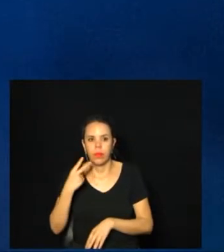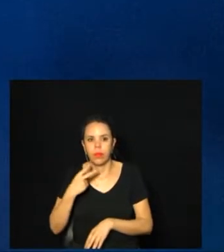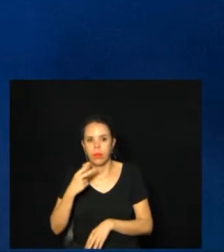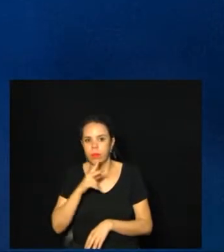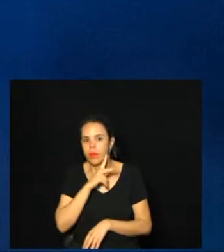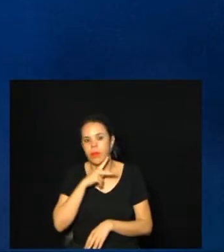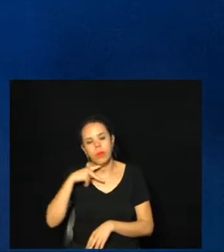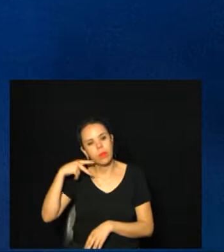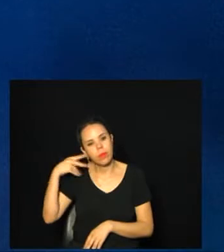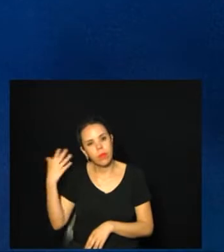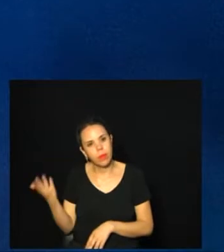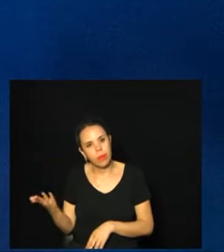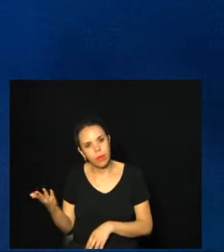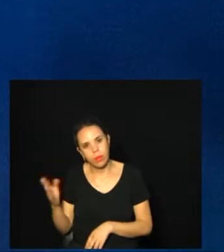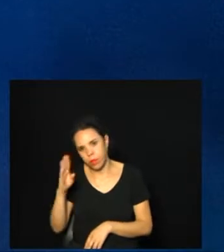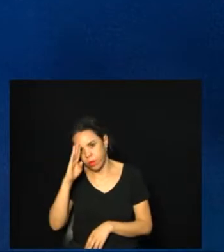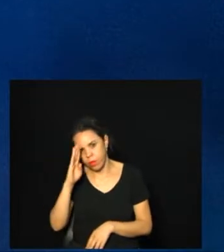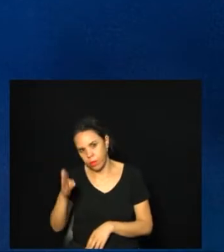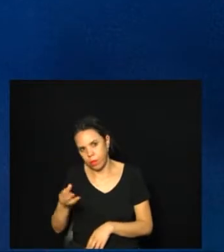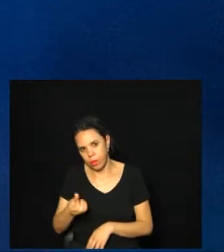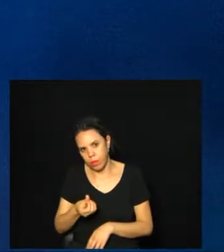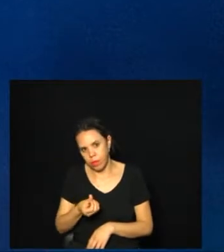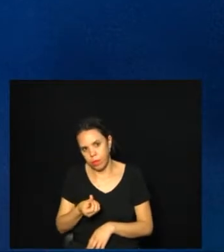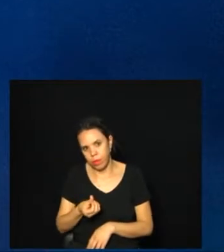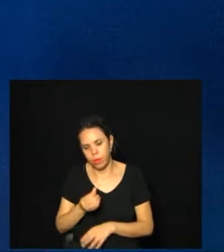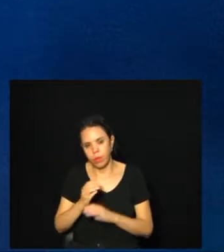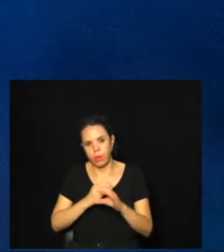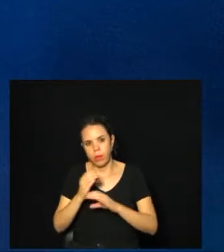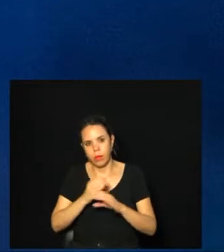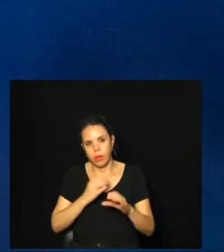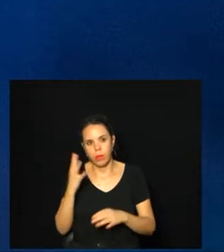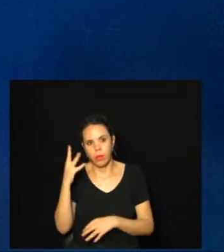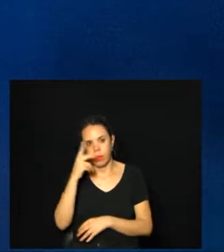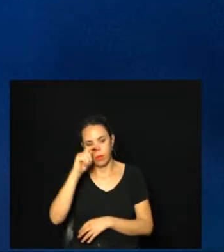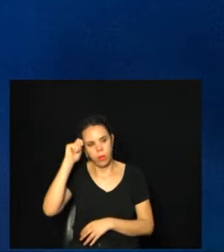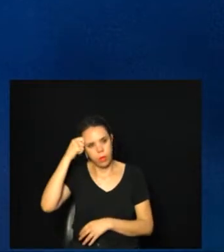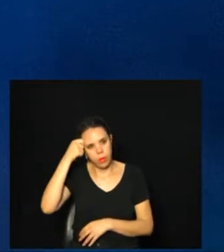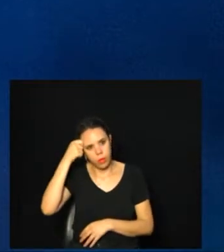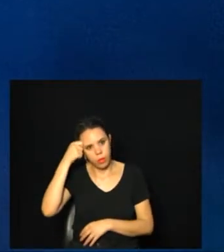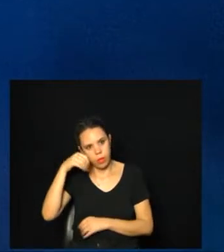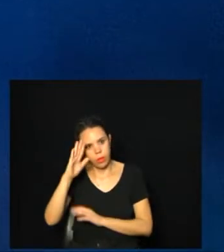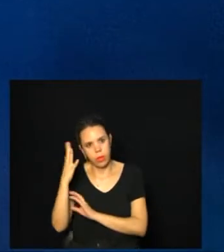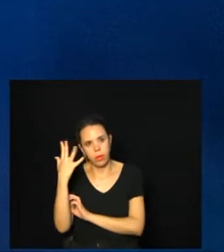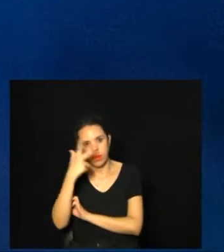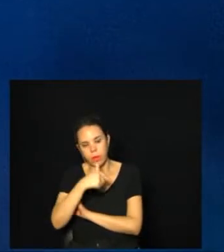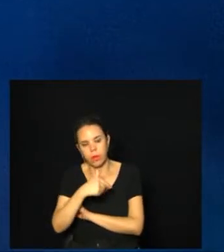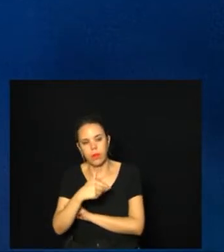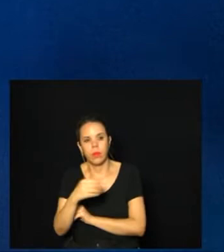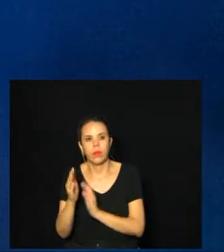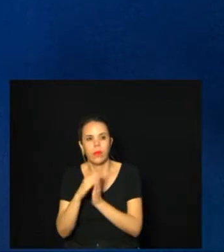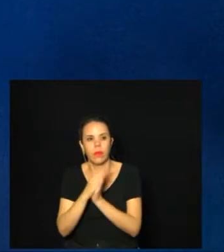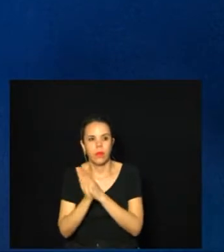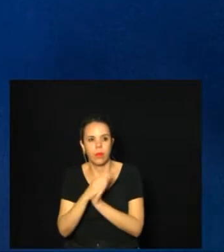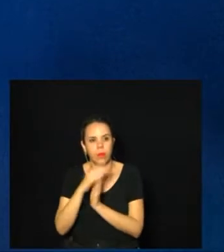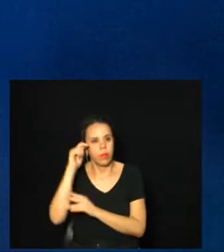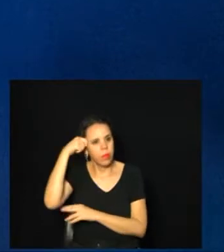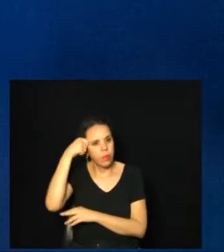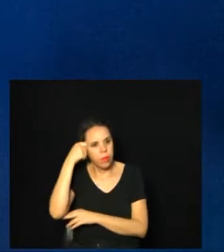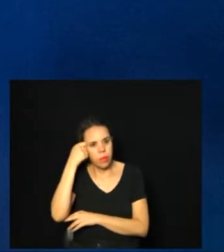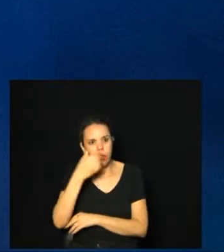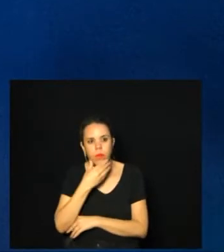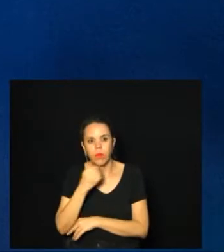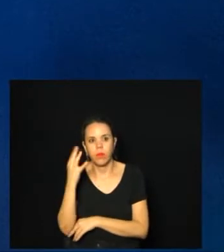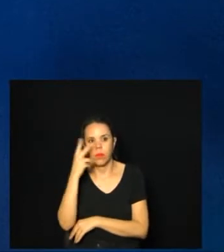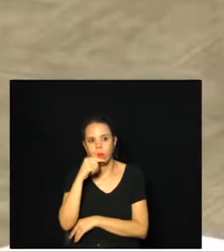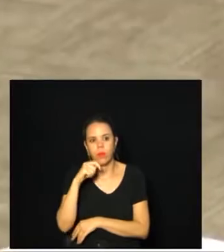Permínio Monteiro, que destaca a 6ª edição do concurso de beleza negra, a mais bela bonequinha afro e o mais belo negro